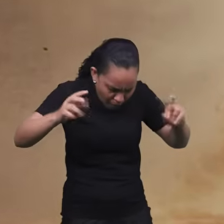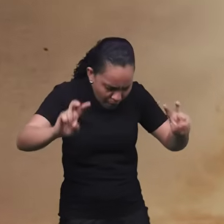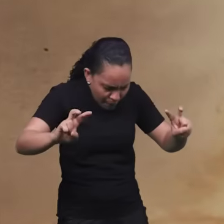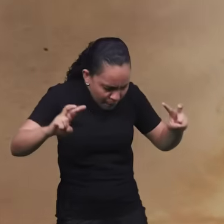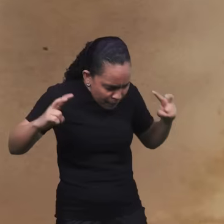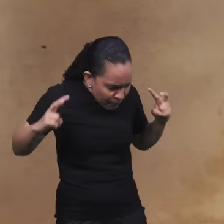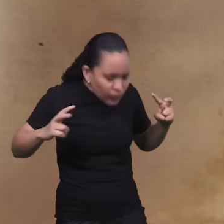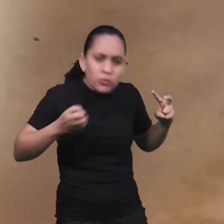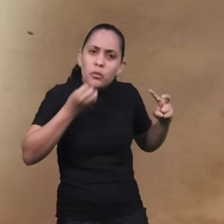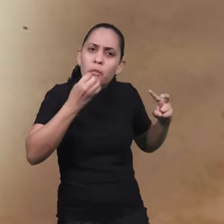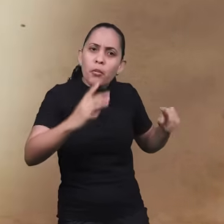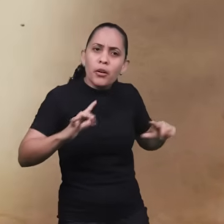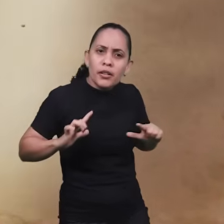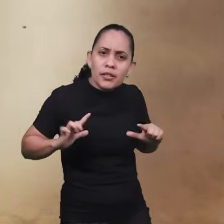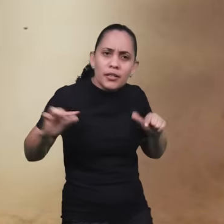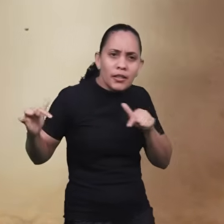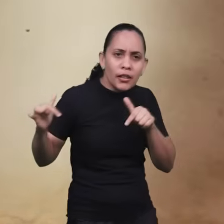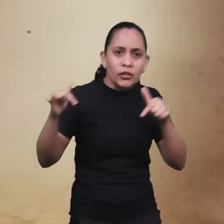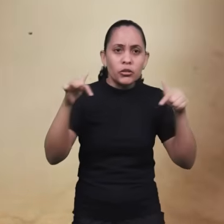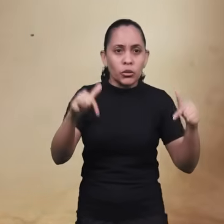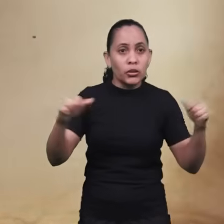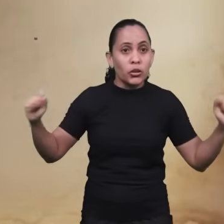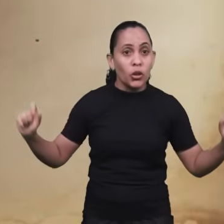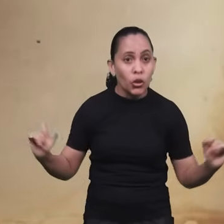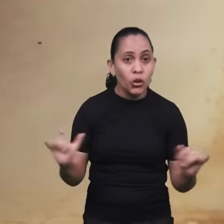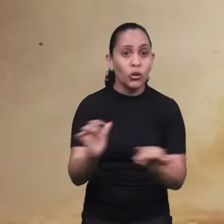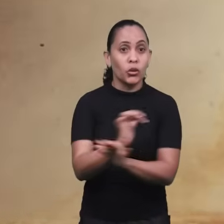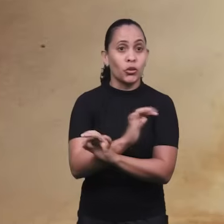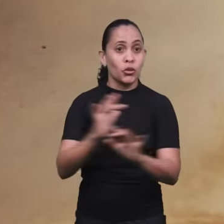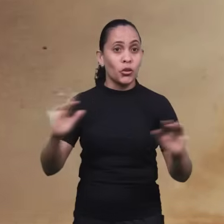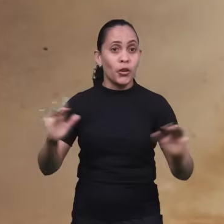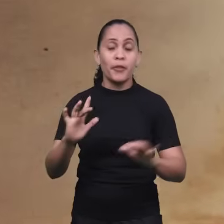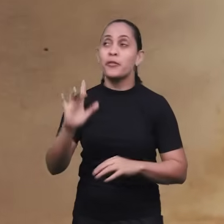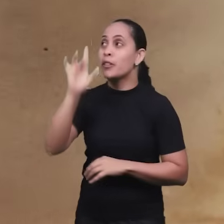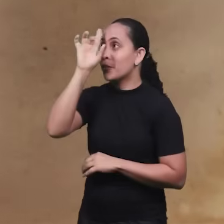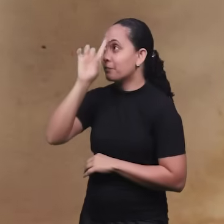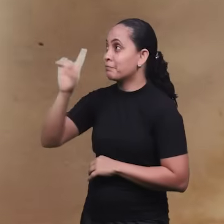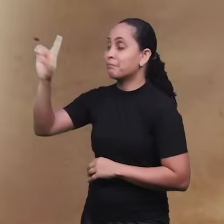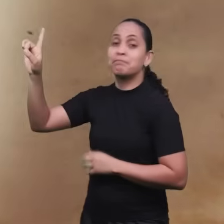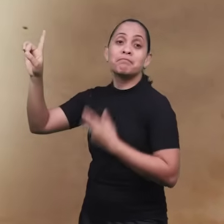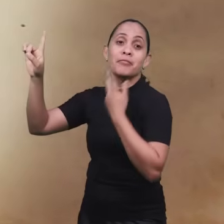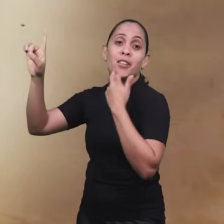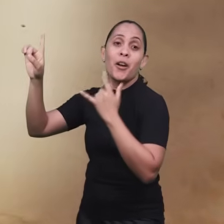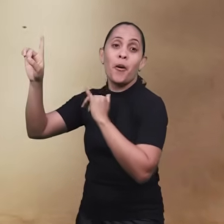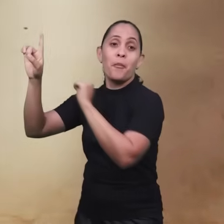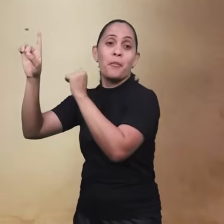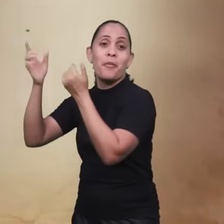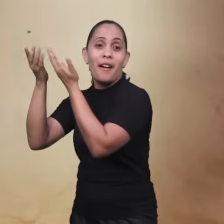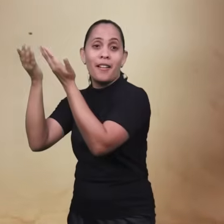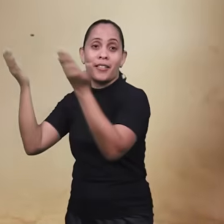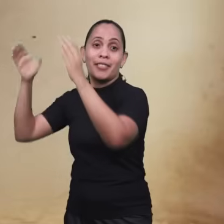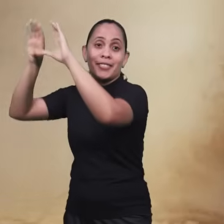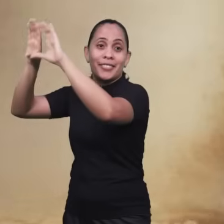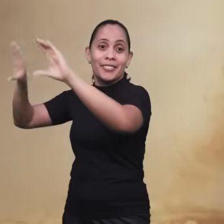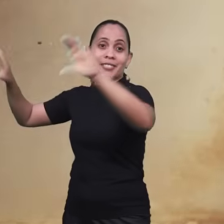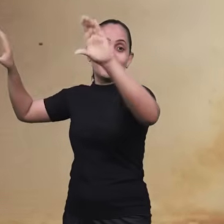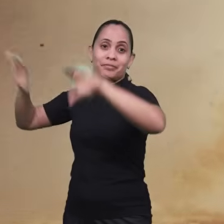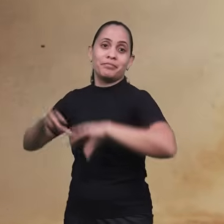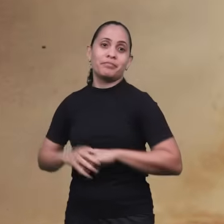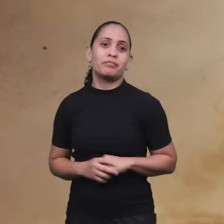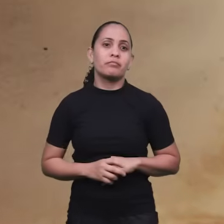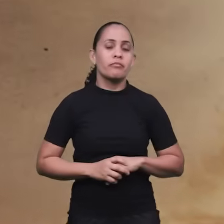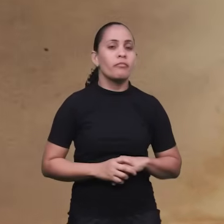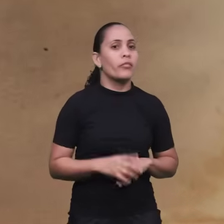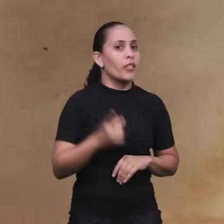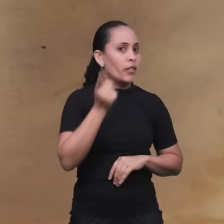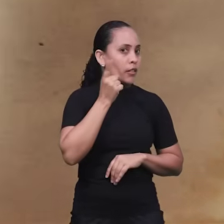luz diante dos homens, para que vejam as vossas boas obras e glorifiquem